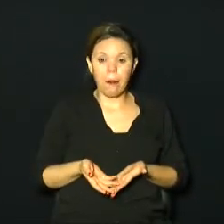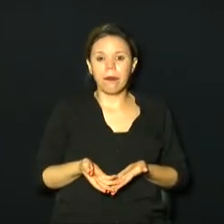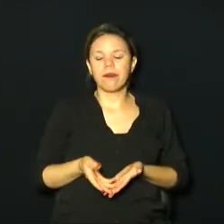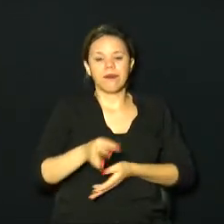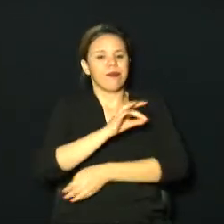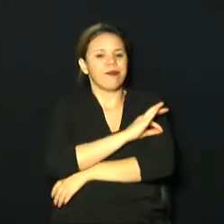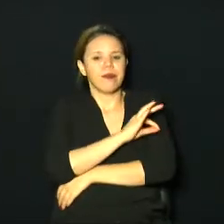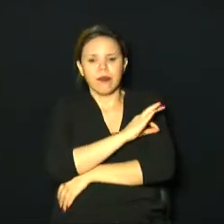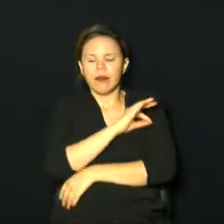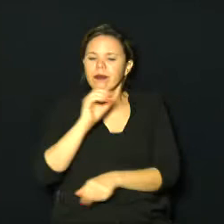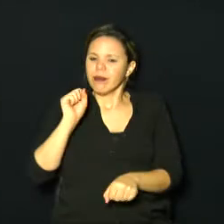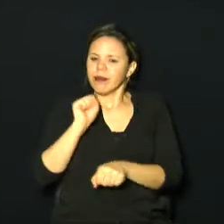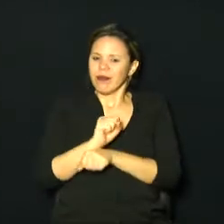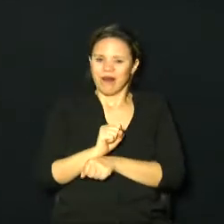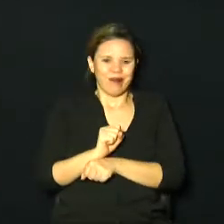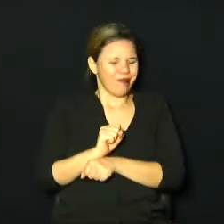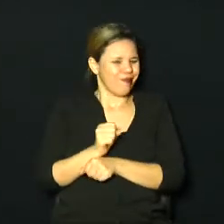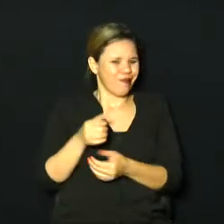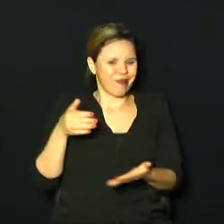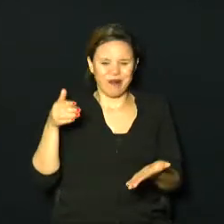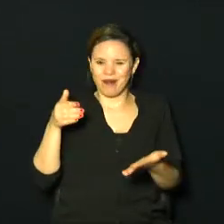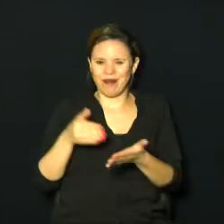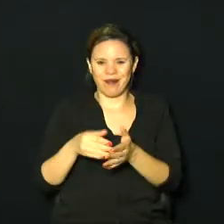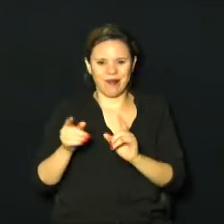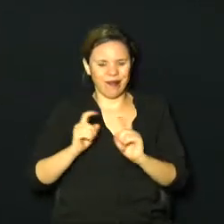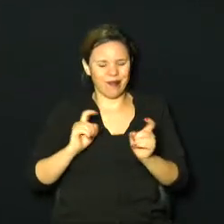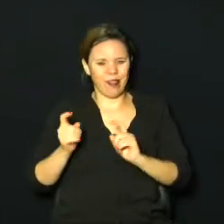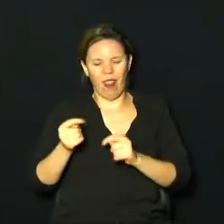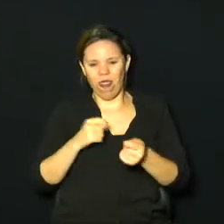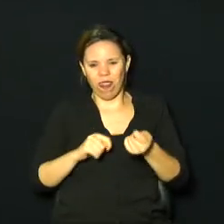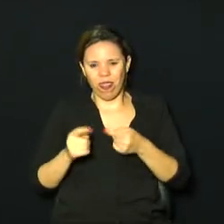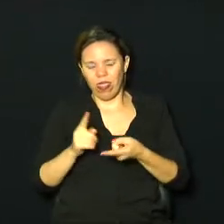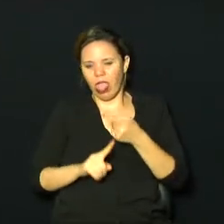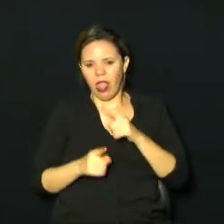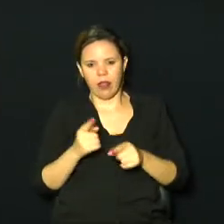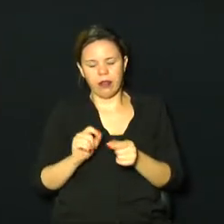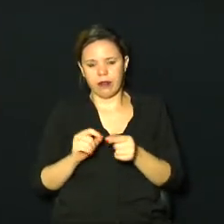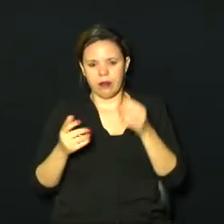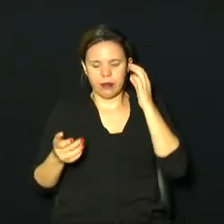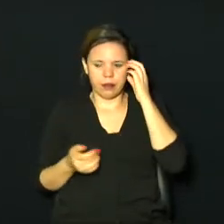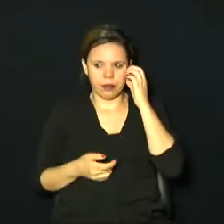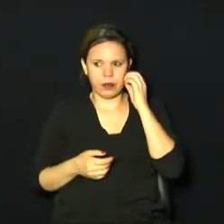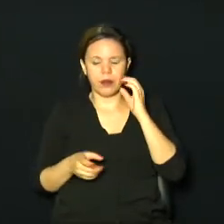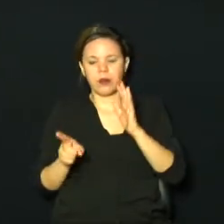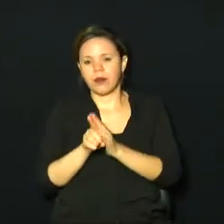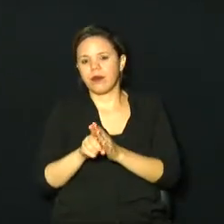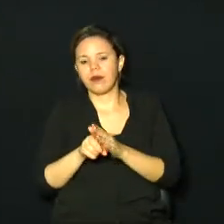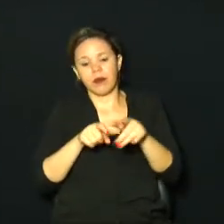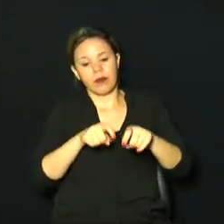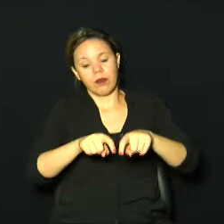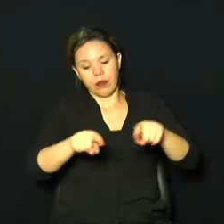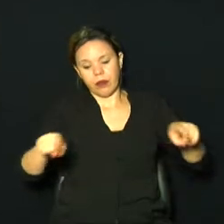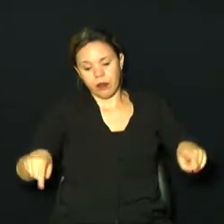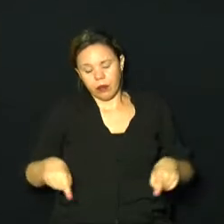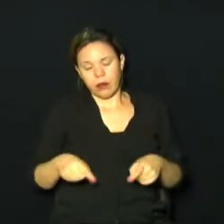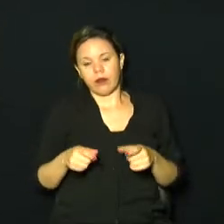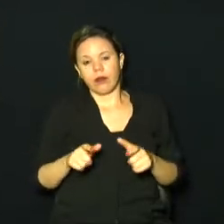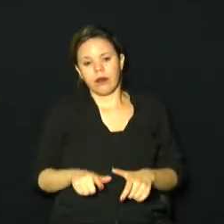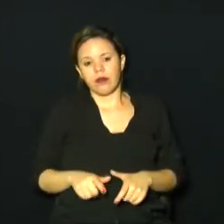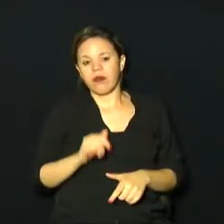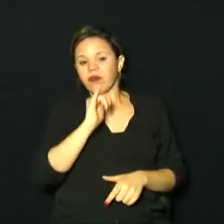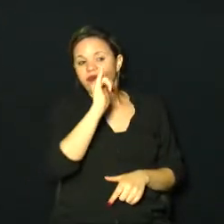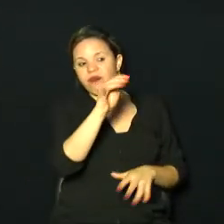prefeitura rompe isso em negociações, em reuniões que diz ter feito com o proprietário, e quando chega para informar